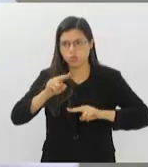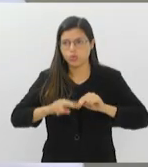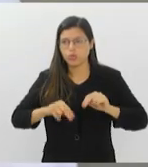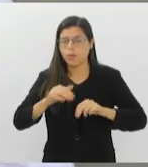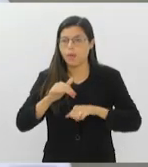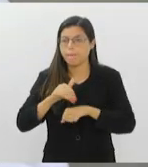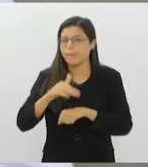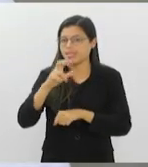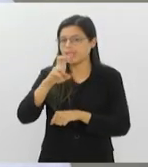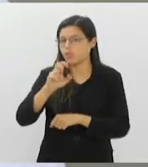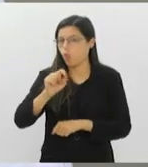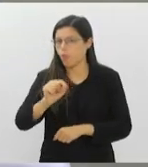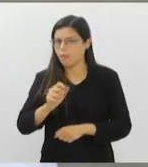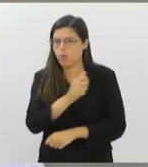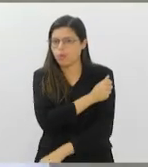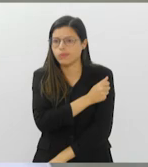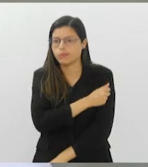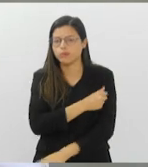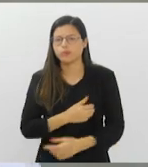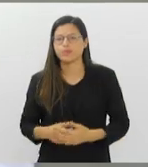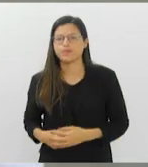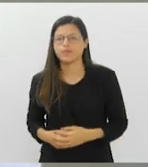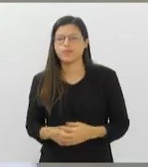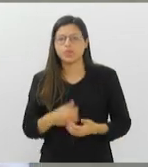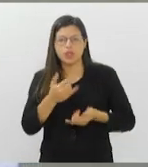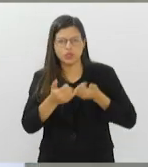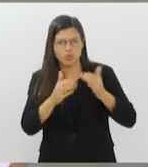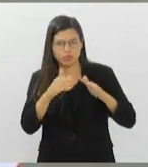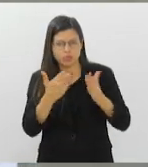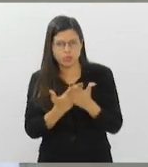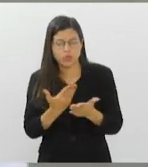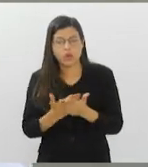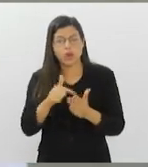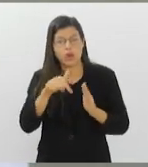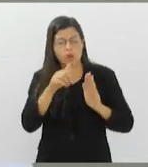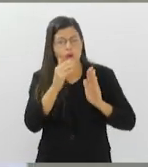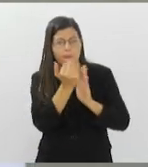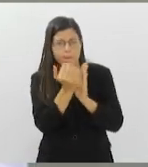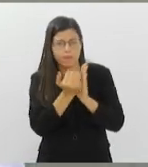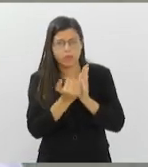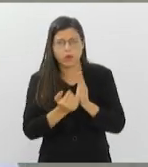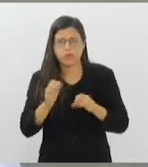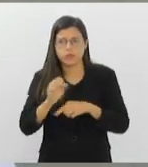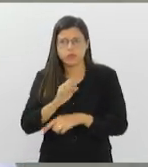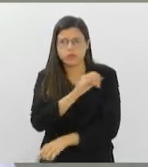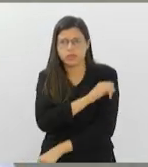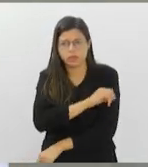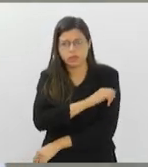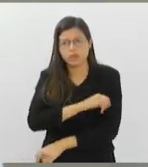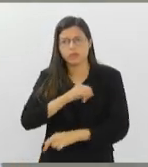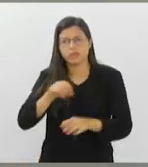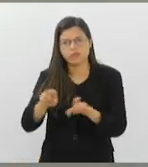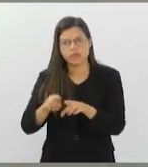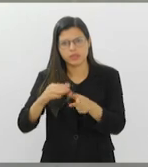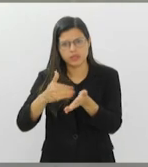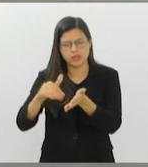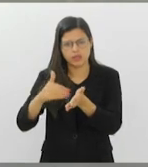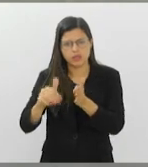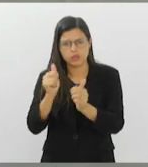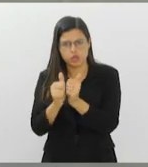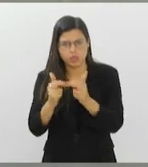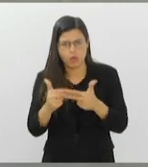Os Jogos Escolares do Rio de Janeiro é um programa do Governo do Estado do Rio de Janeiro, através da Secretaria de Esporte do Estado, que